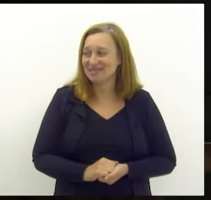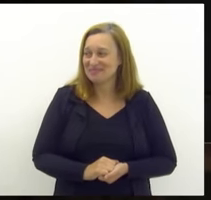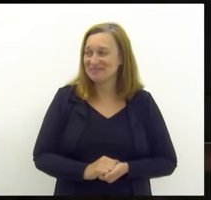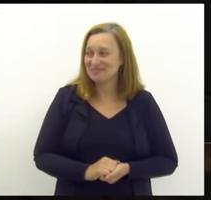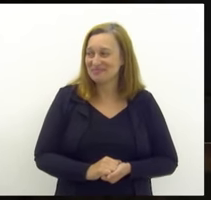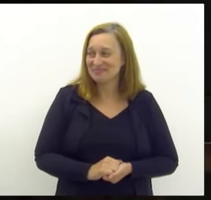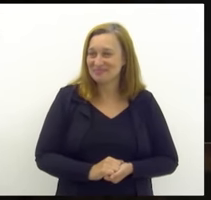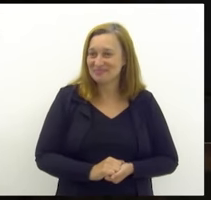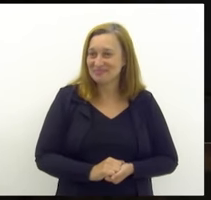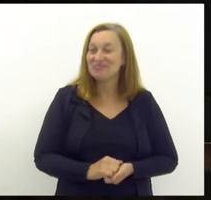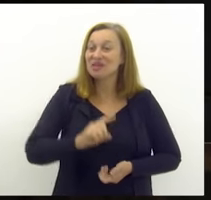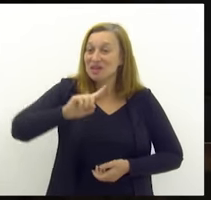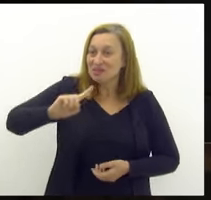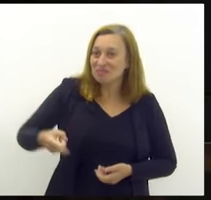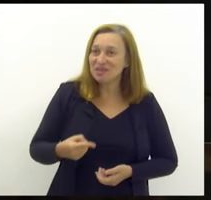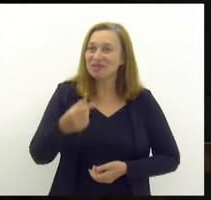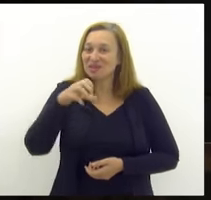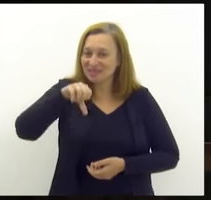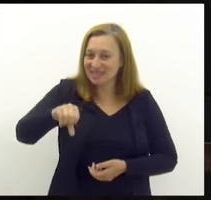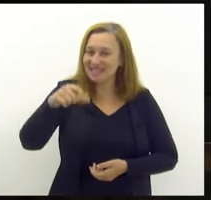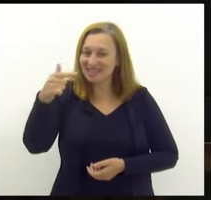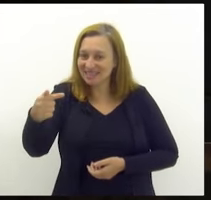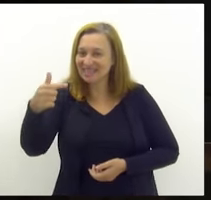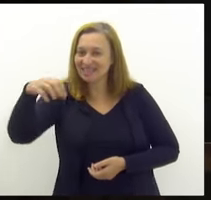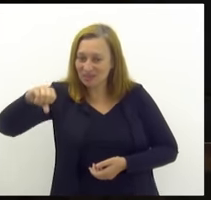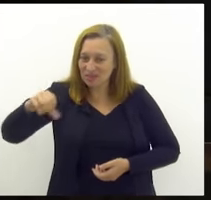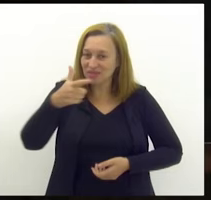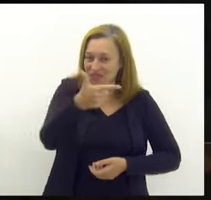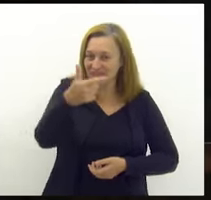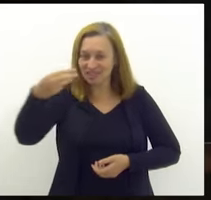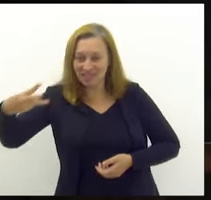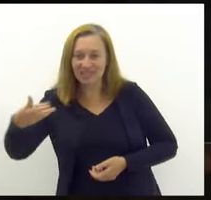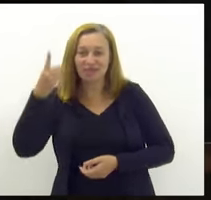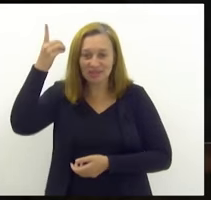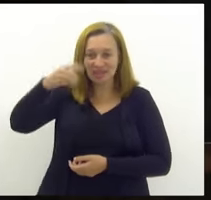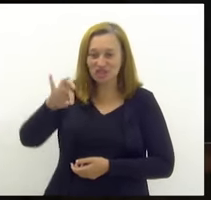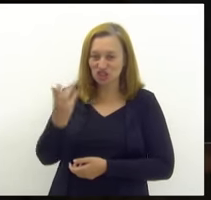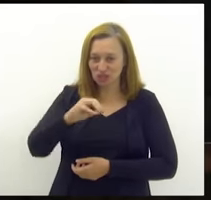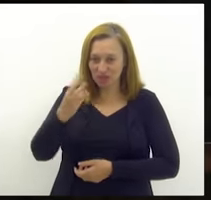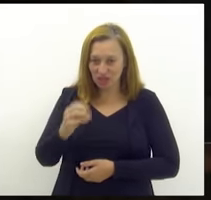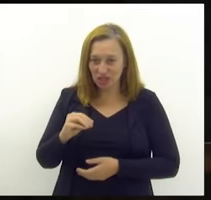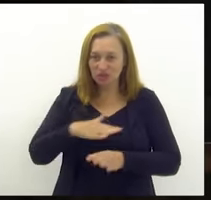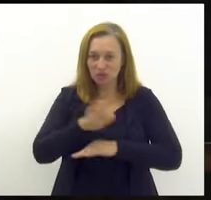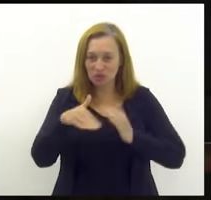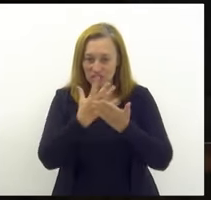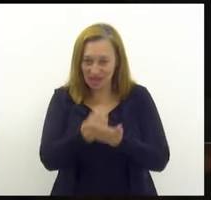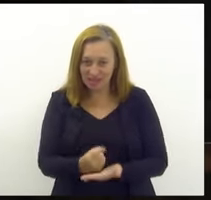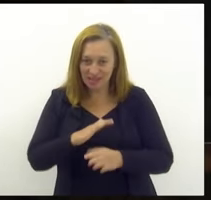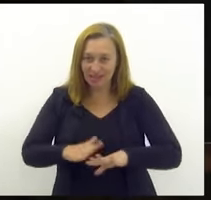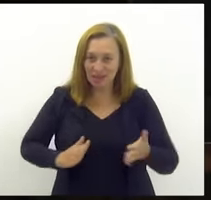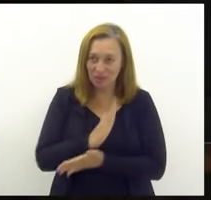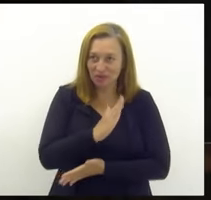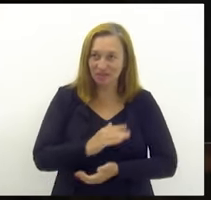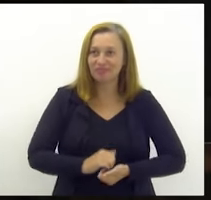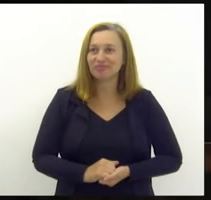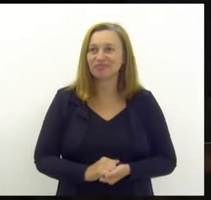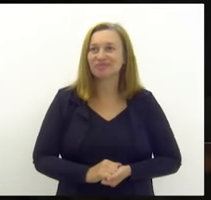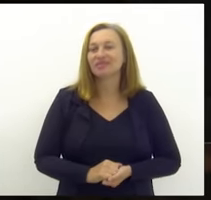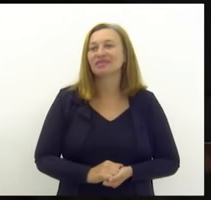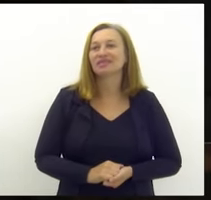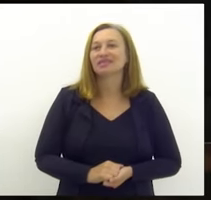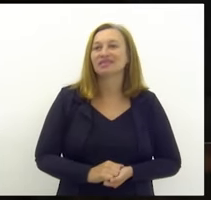e 19792 deputado Chico Machado senhores que a Como estão aprovado